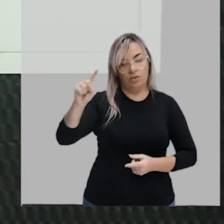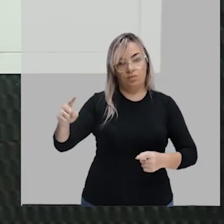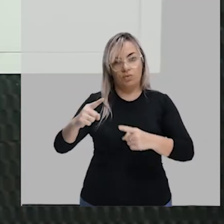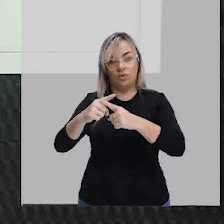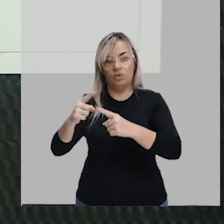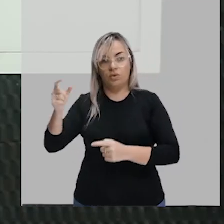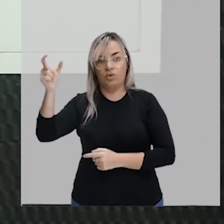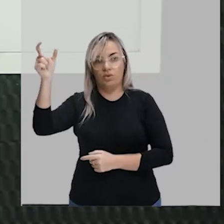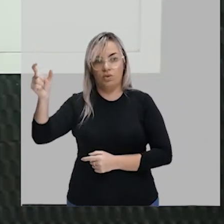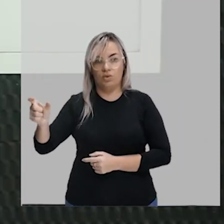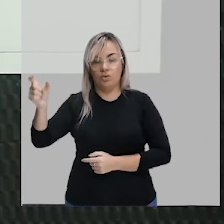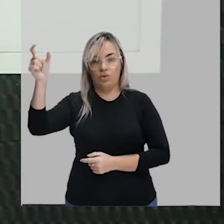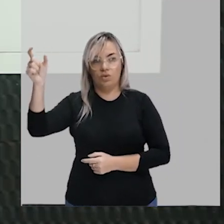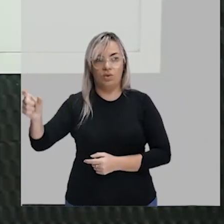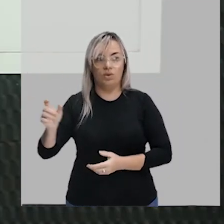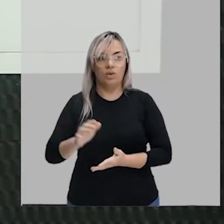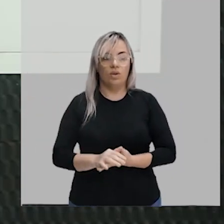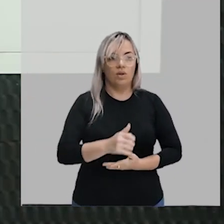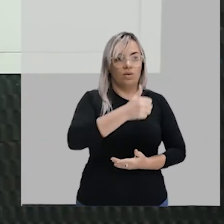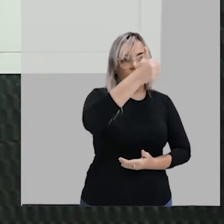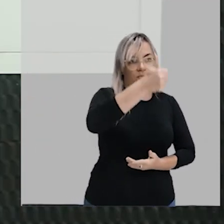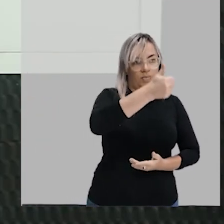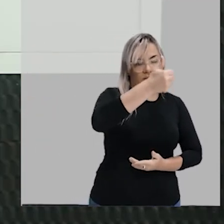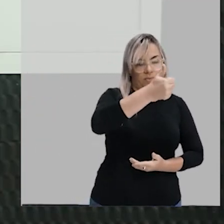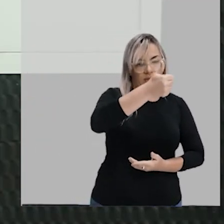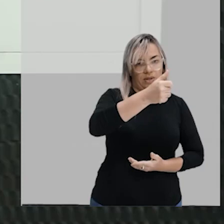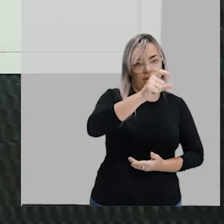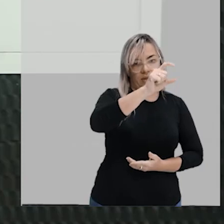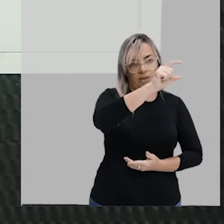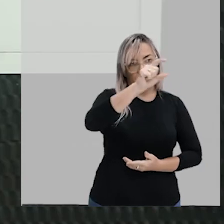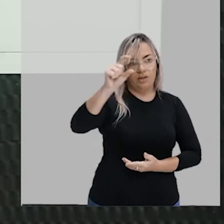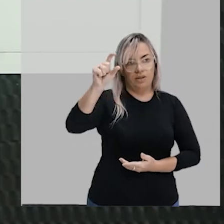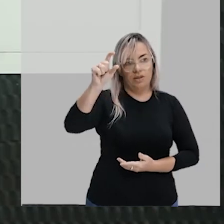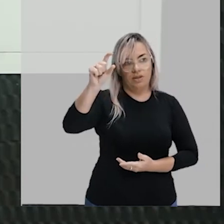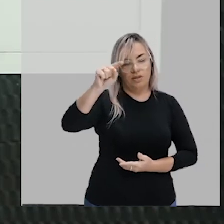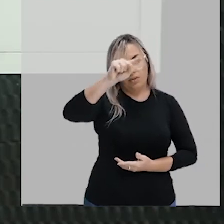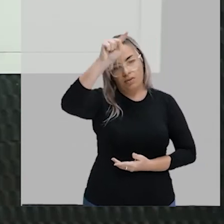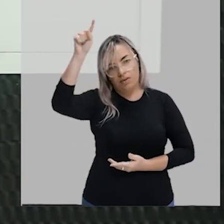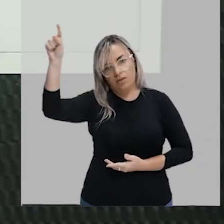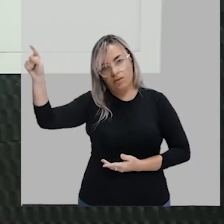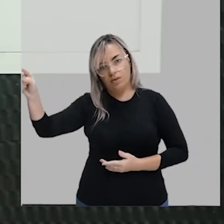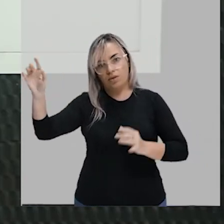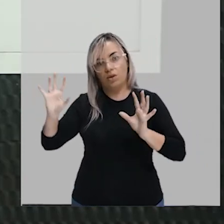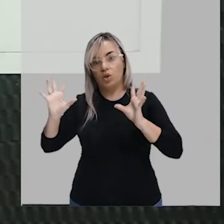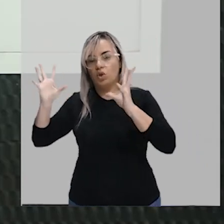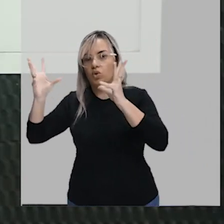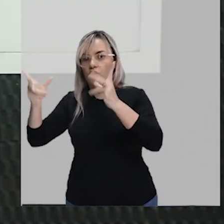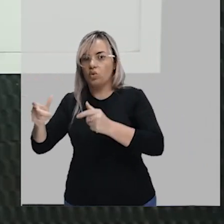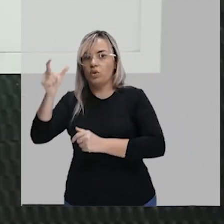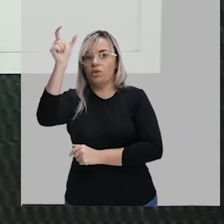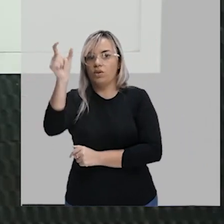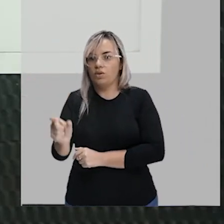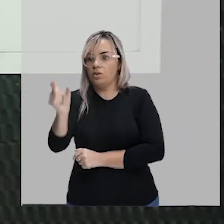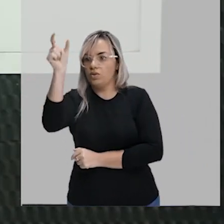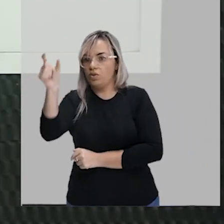com primeira coluna, primeira linha com segunda coluna, primeira linha com terceira coluna.